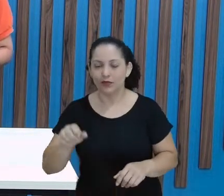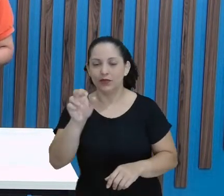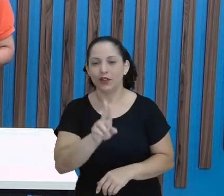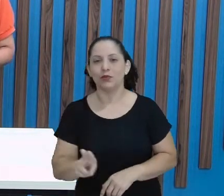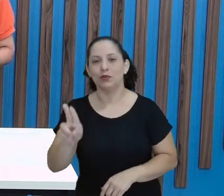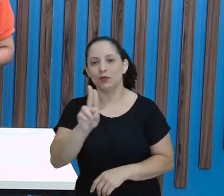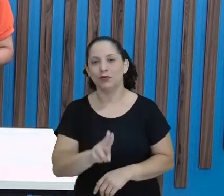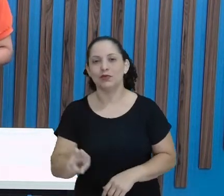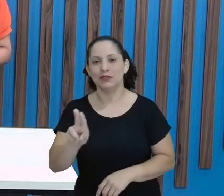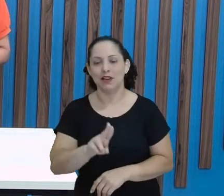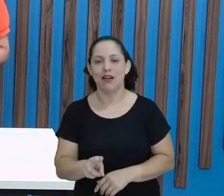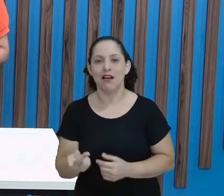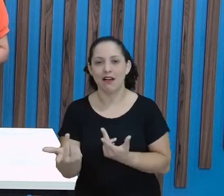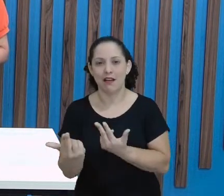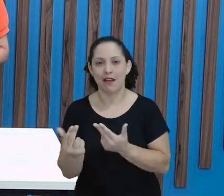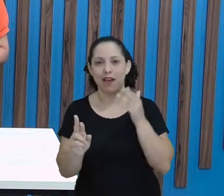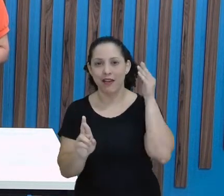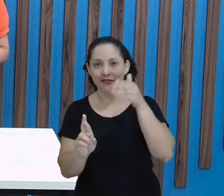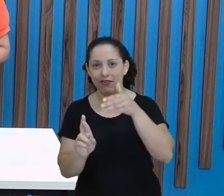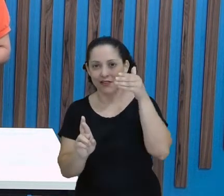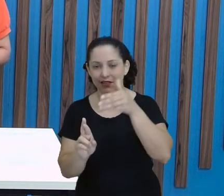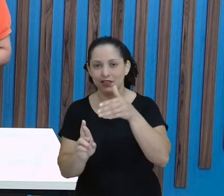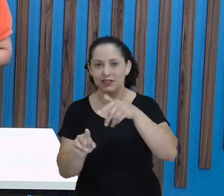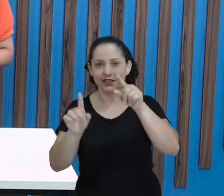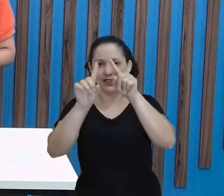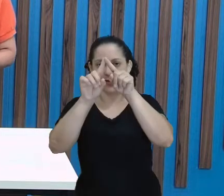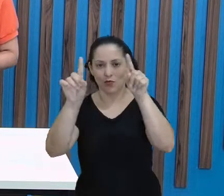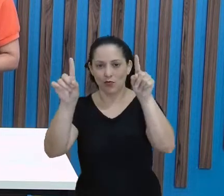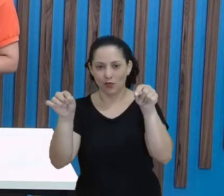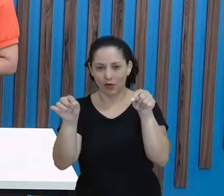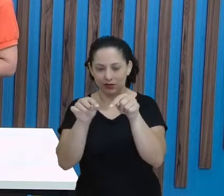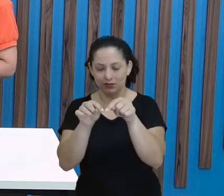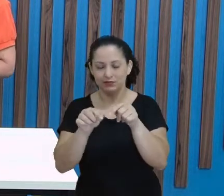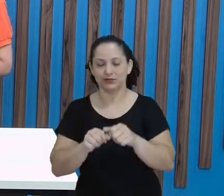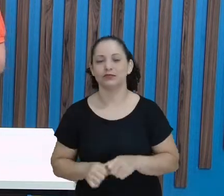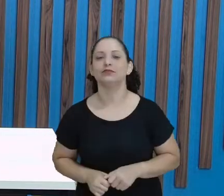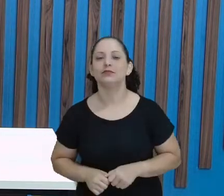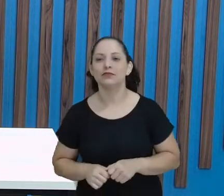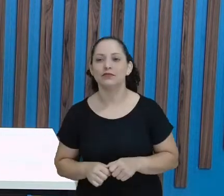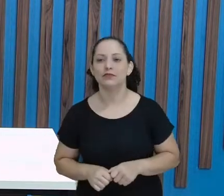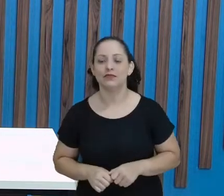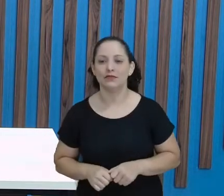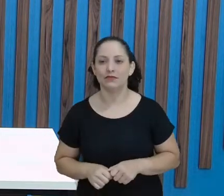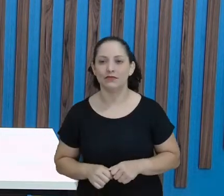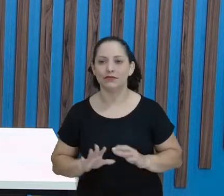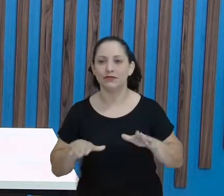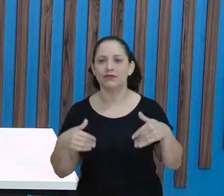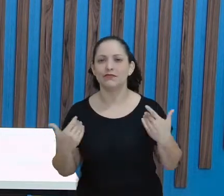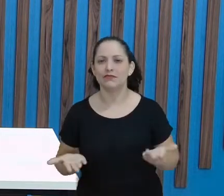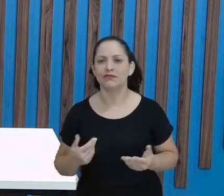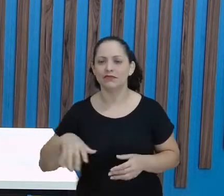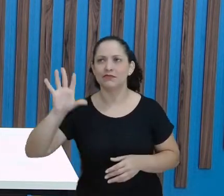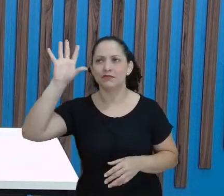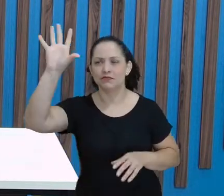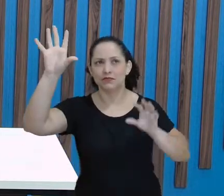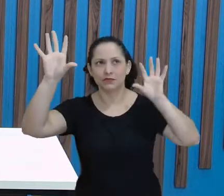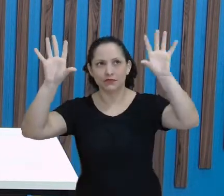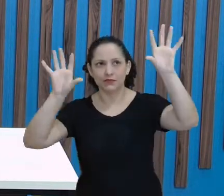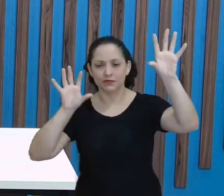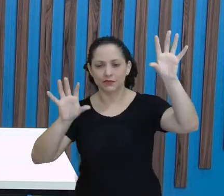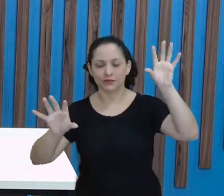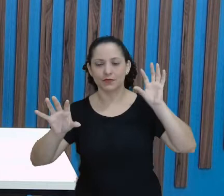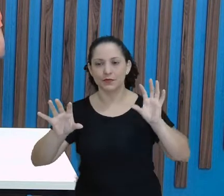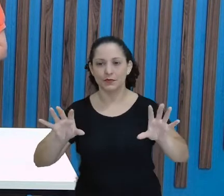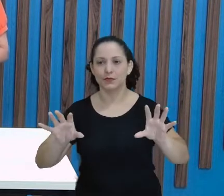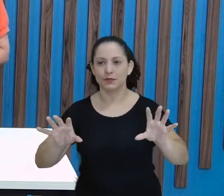unidade de medida um quadradinho. E eu quero saber aí de vocês quais são dessas figuras planas aqui